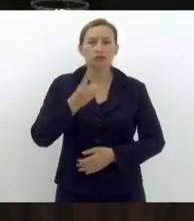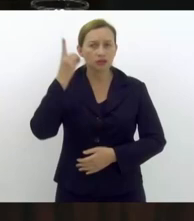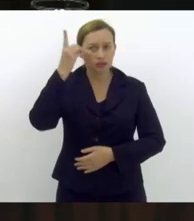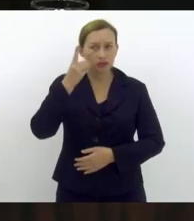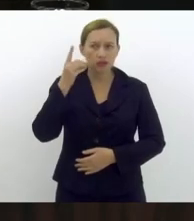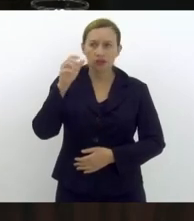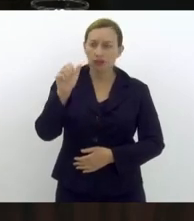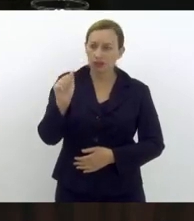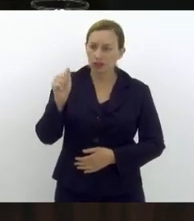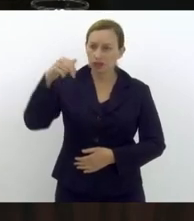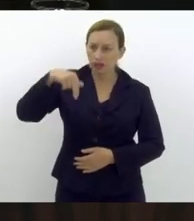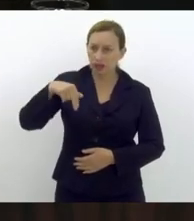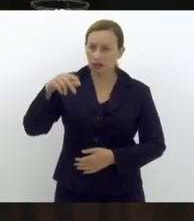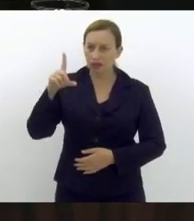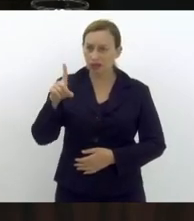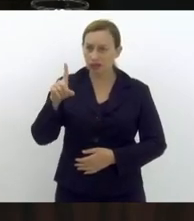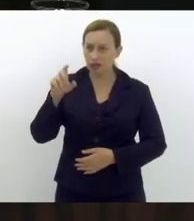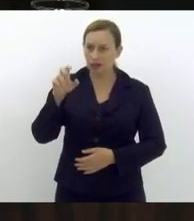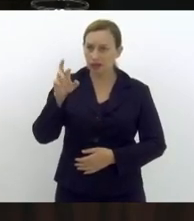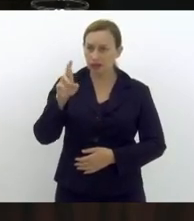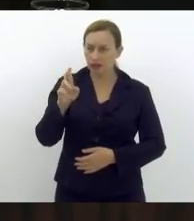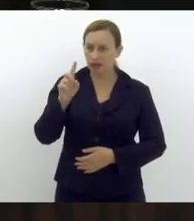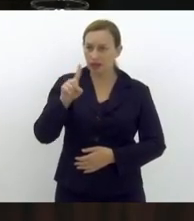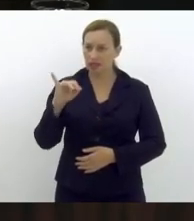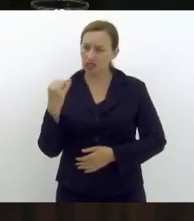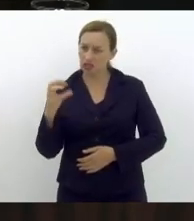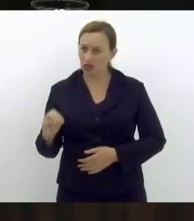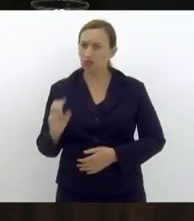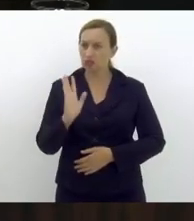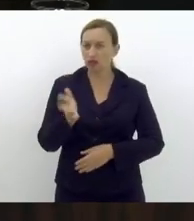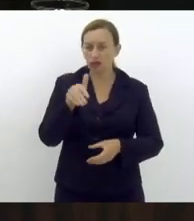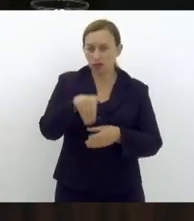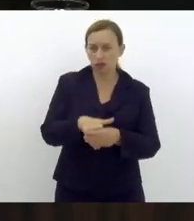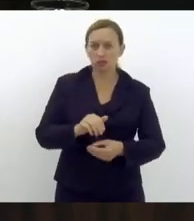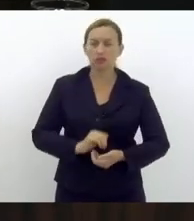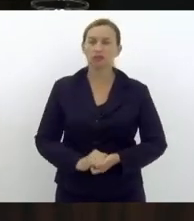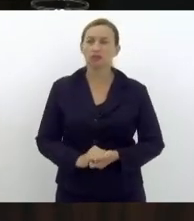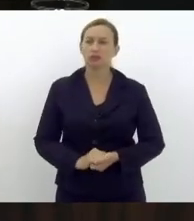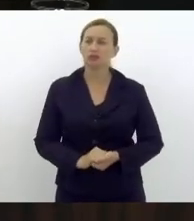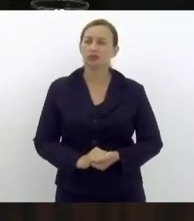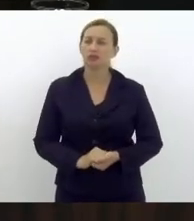Andrezinho Siciliano. Já votou. Já votou, já.